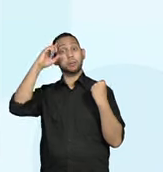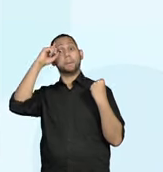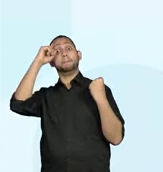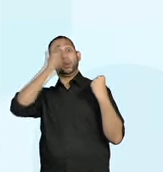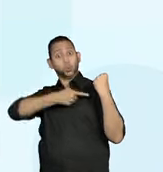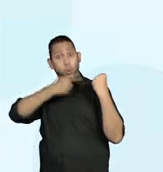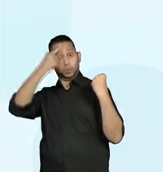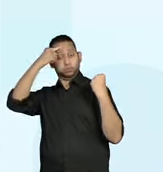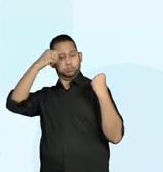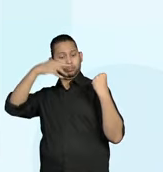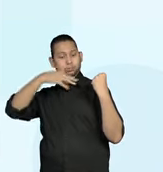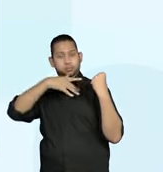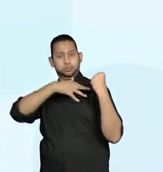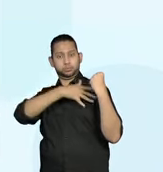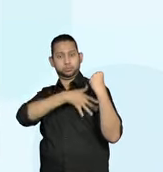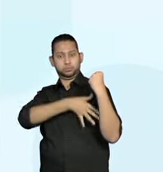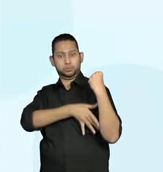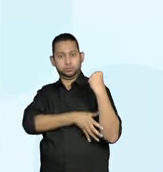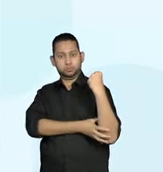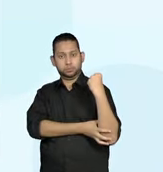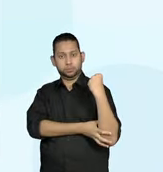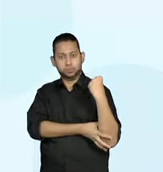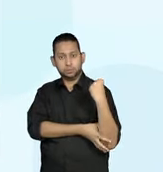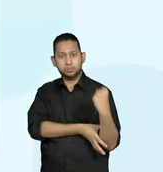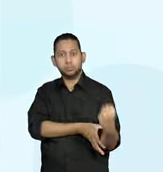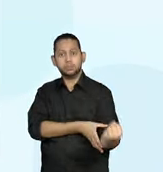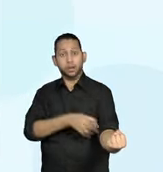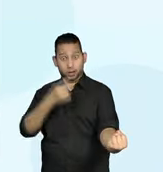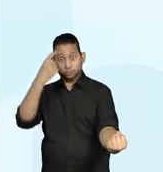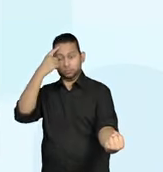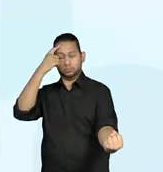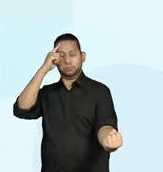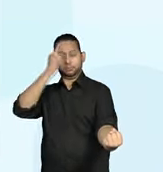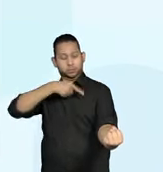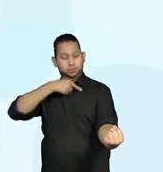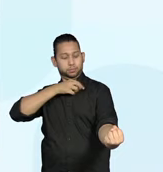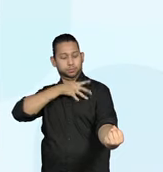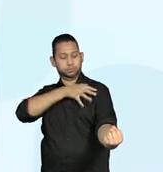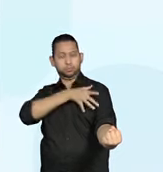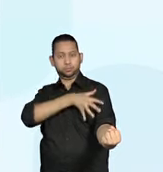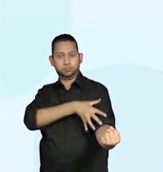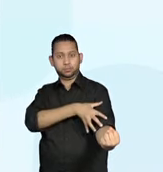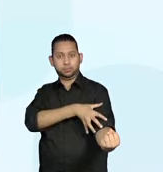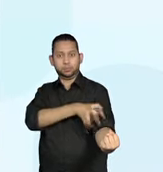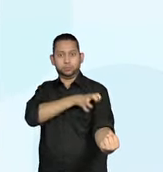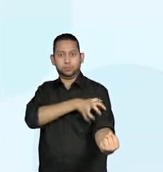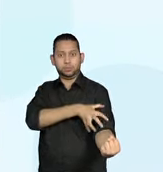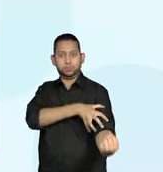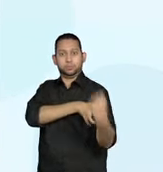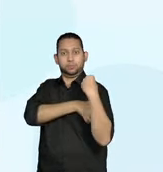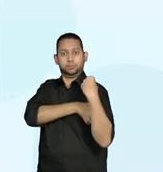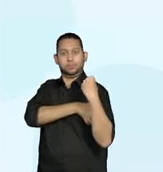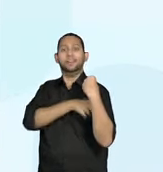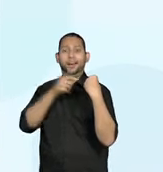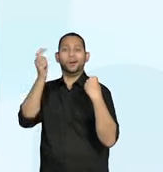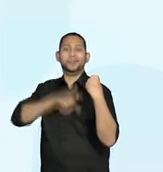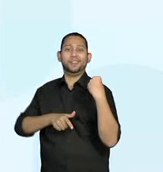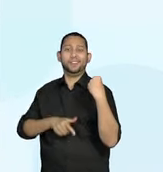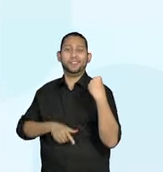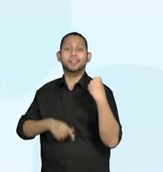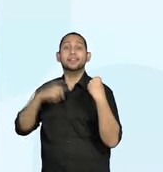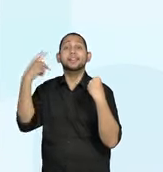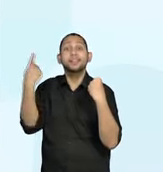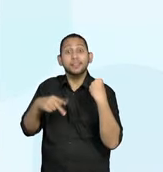nervoso central e ele tem que chegar até o local que vai efetivar